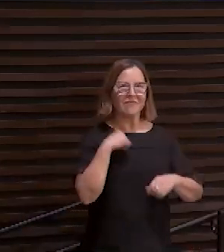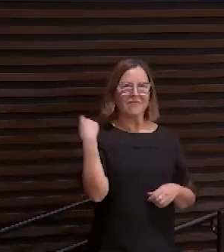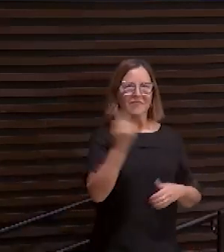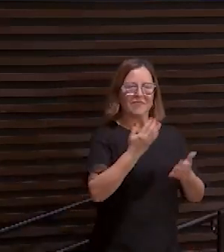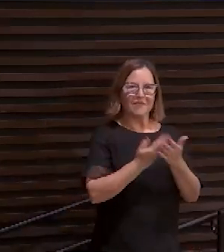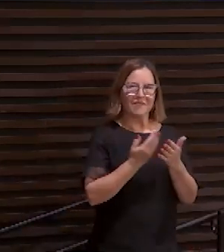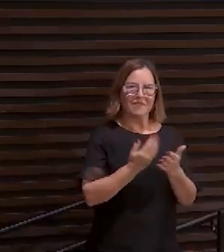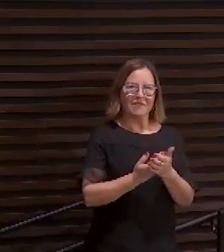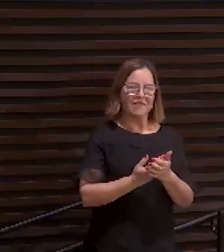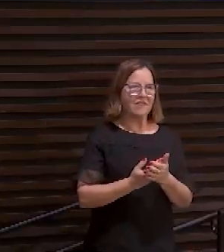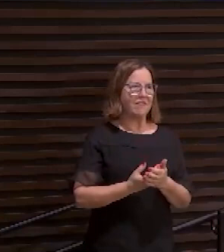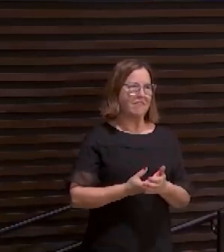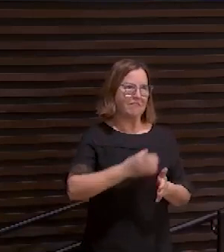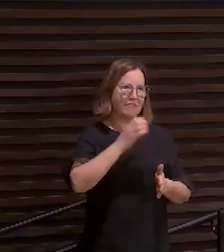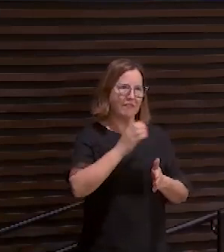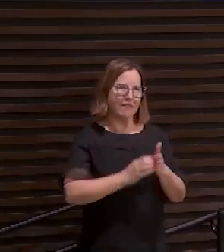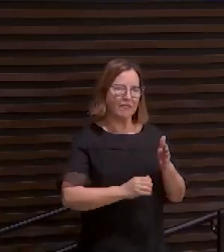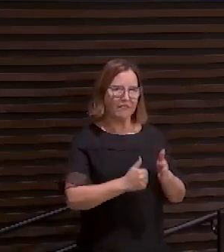Hebreus por algum tempo,